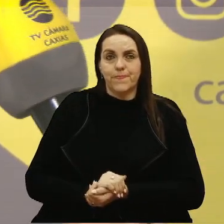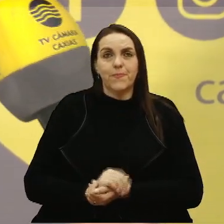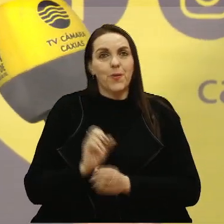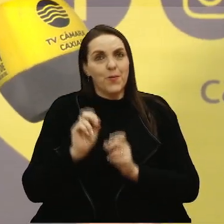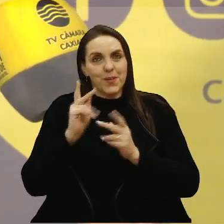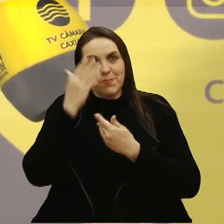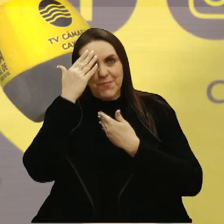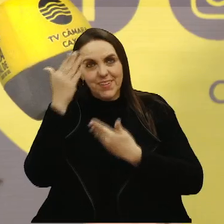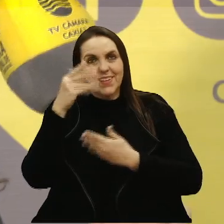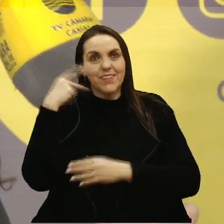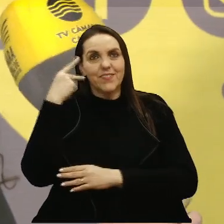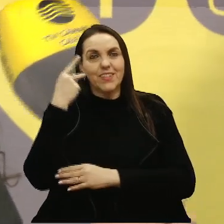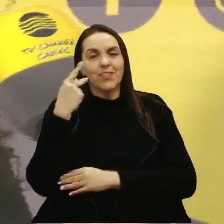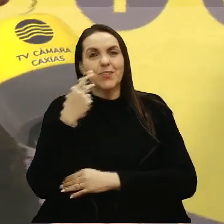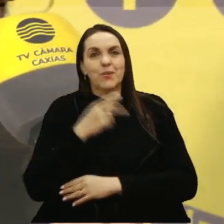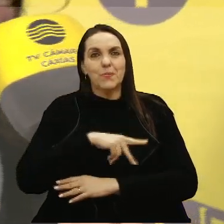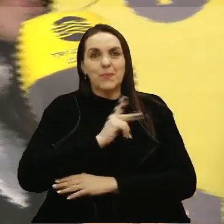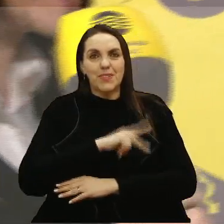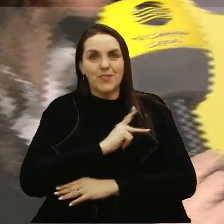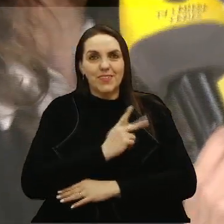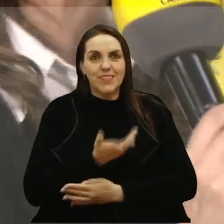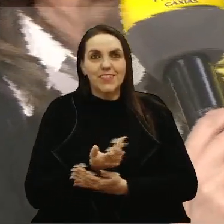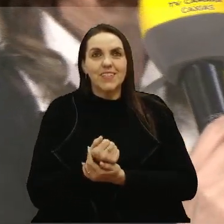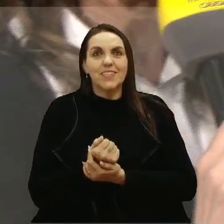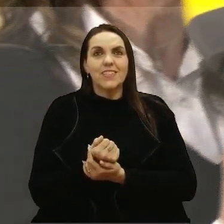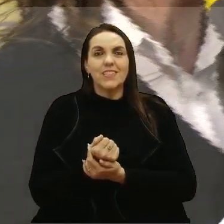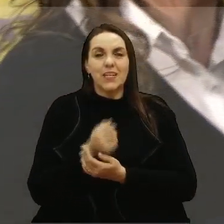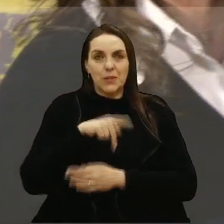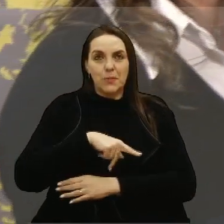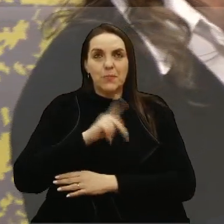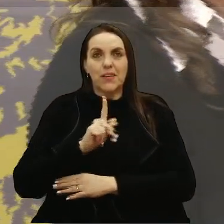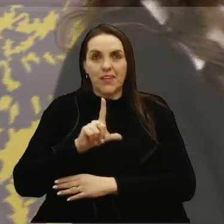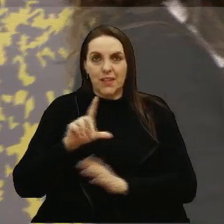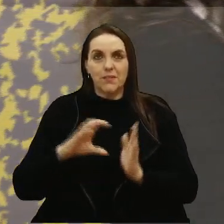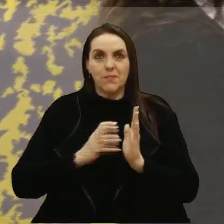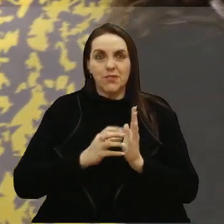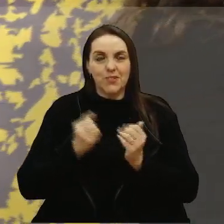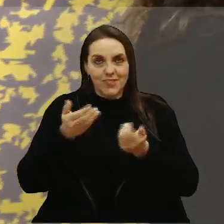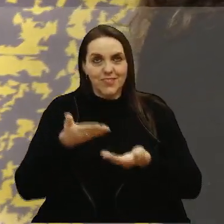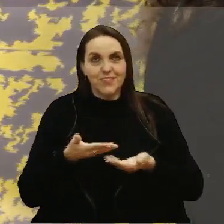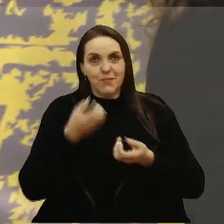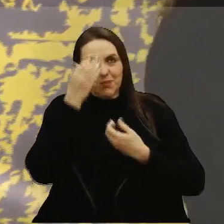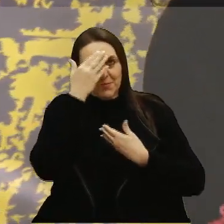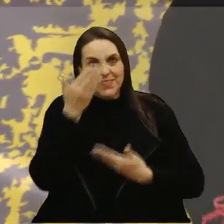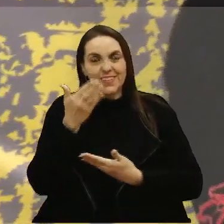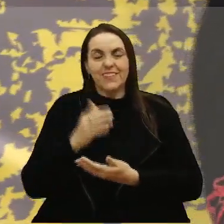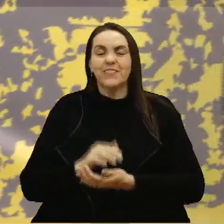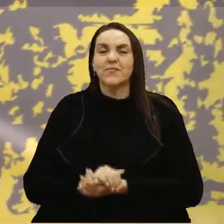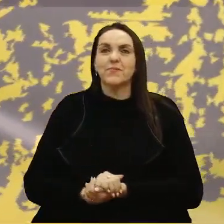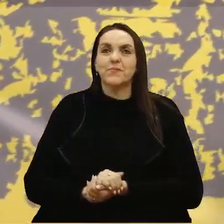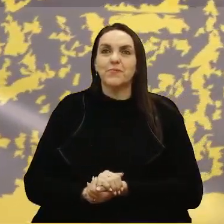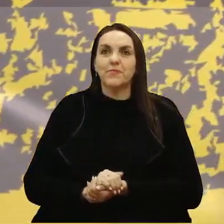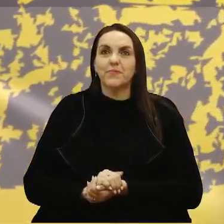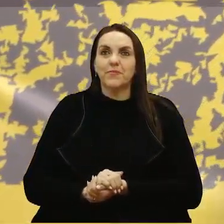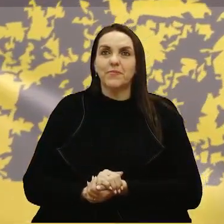muito obrigada, vereador Pedro Rodrigues, então, do PL, que esteve aqui conosco. Muito obrigada. Bom dia. Temos também